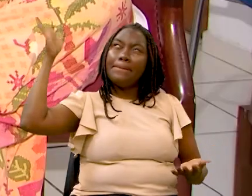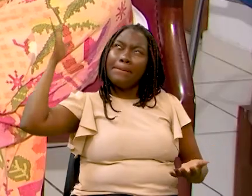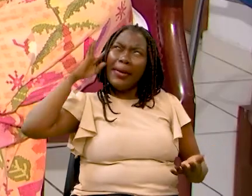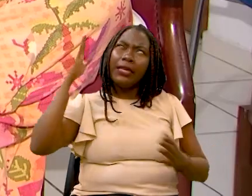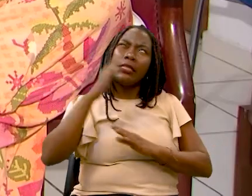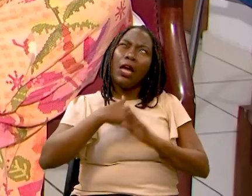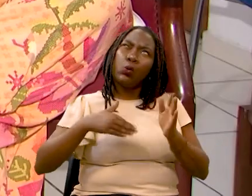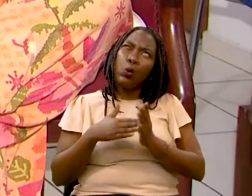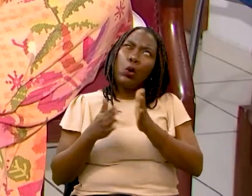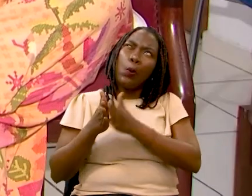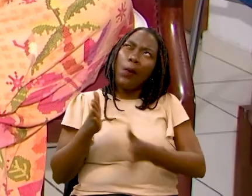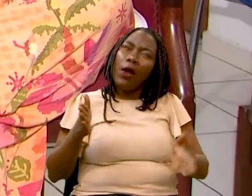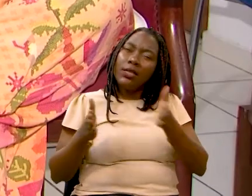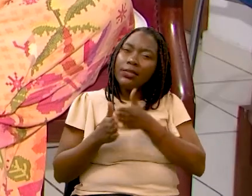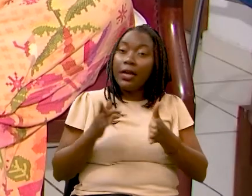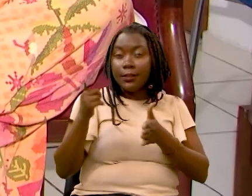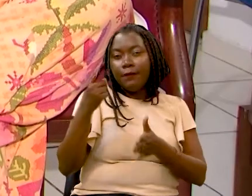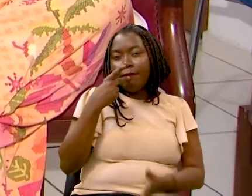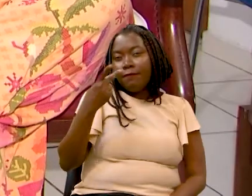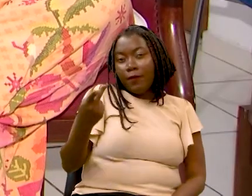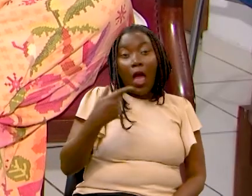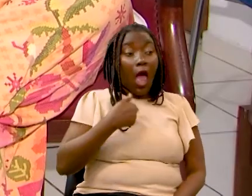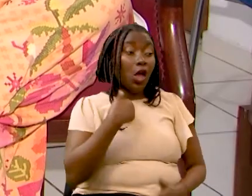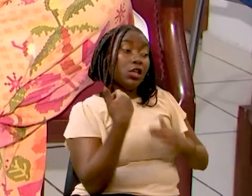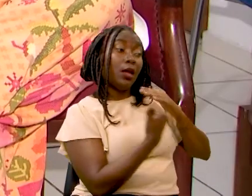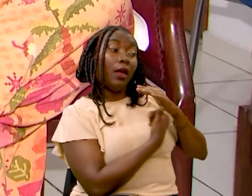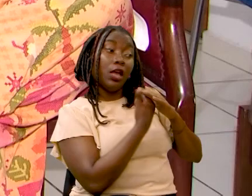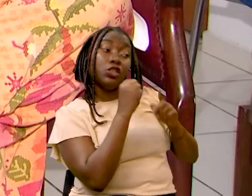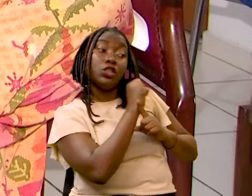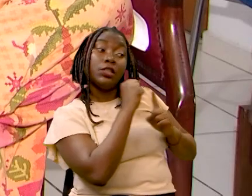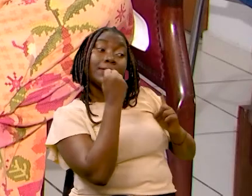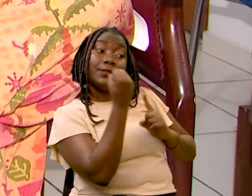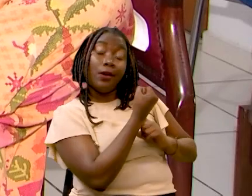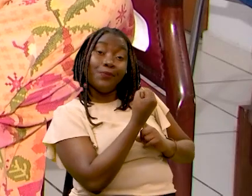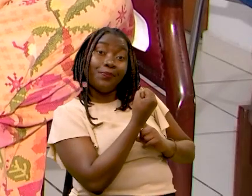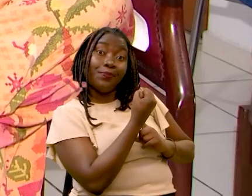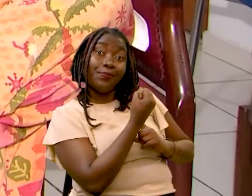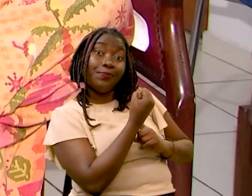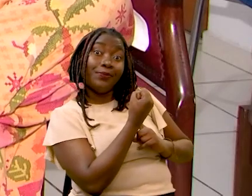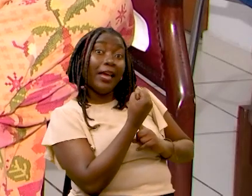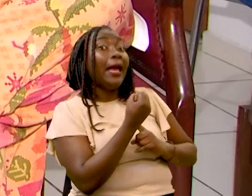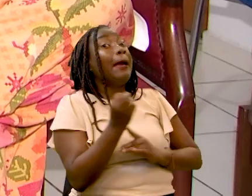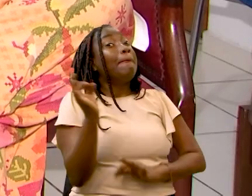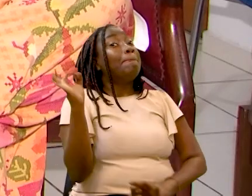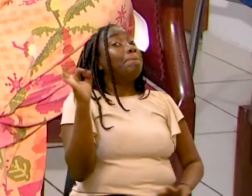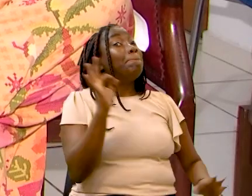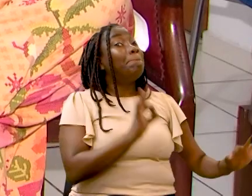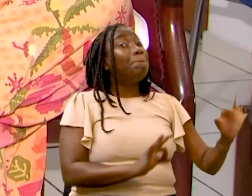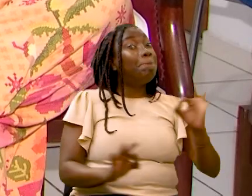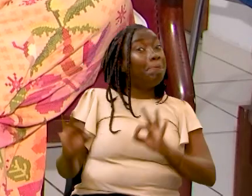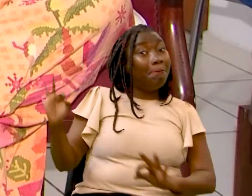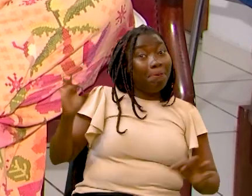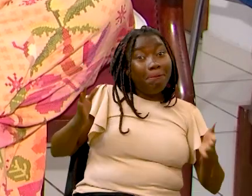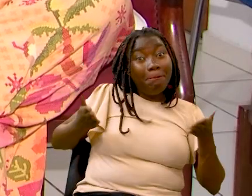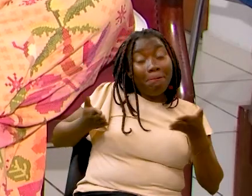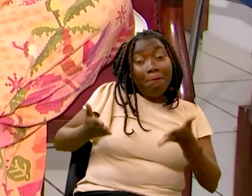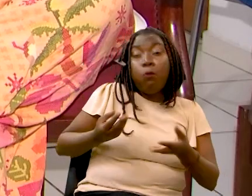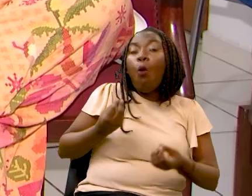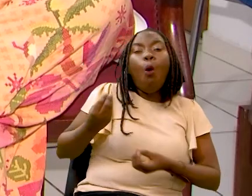processo. Quando a gente pensa em todo esse processo, como você me disse, eu sou empreendedora social, e